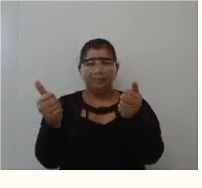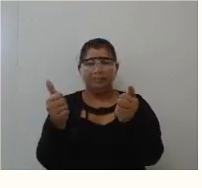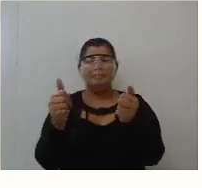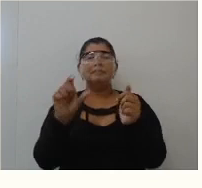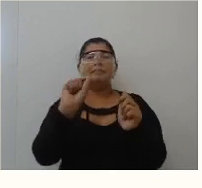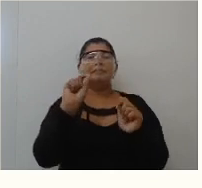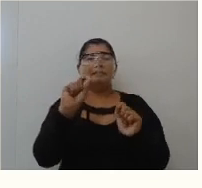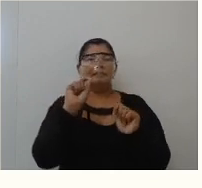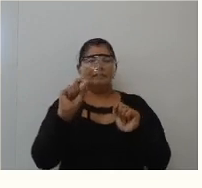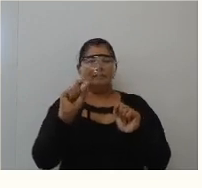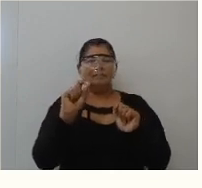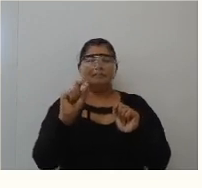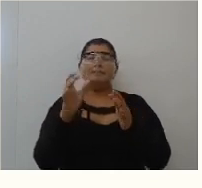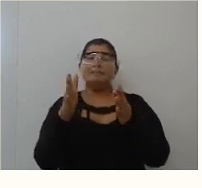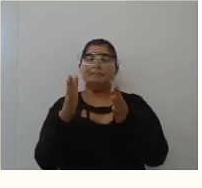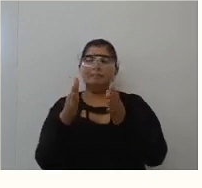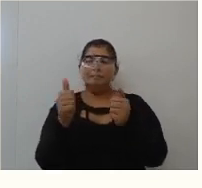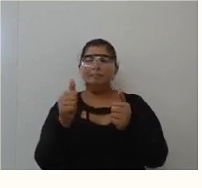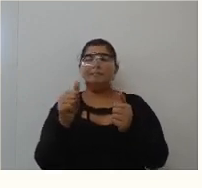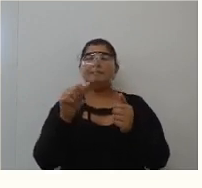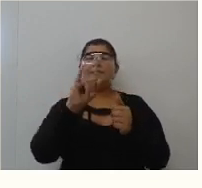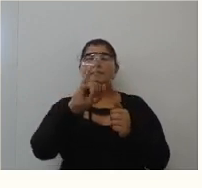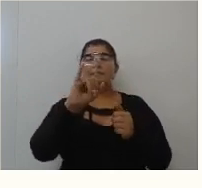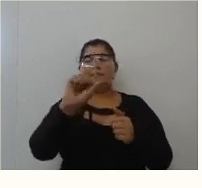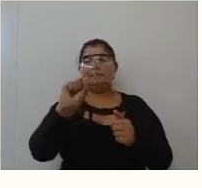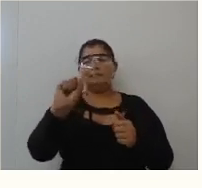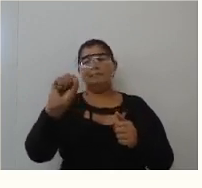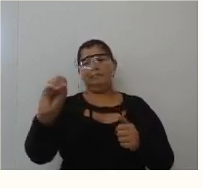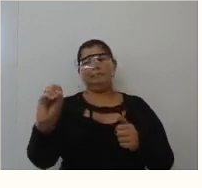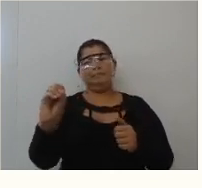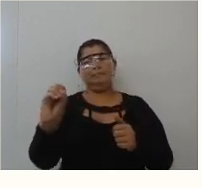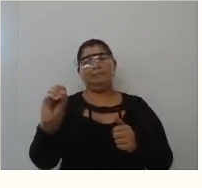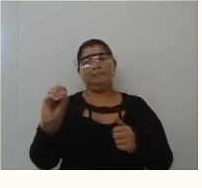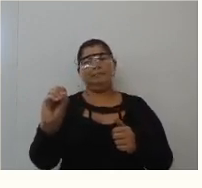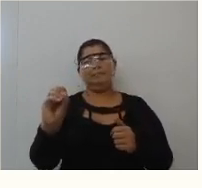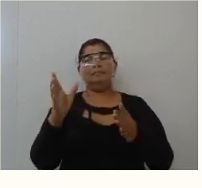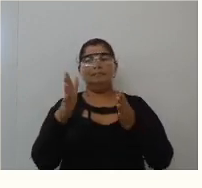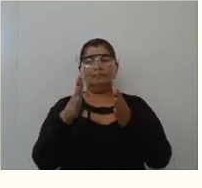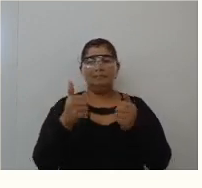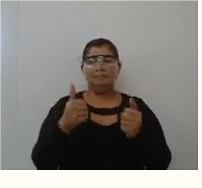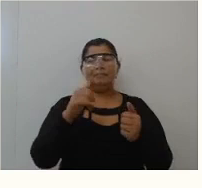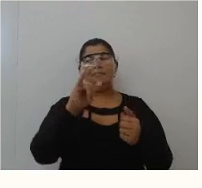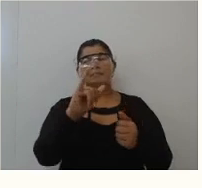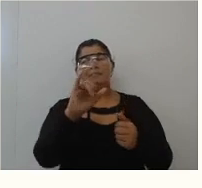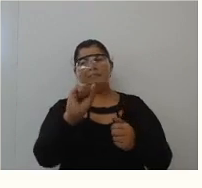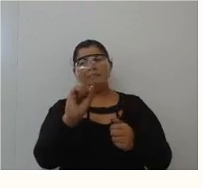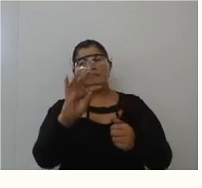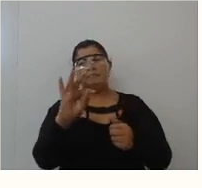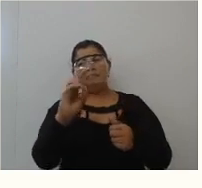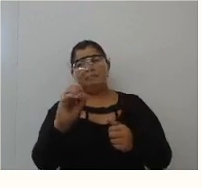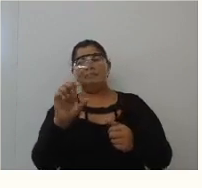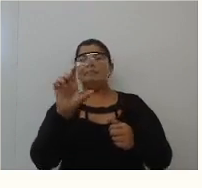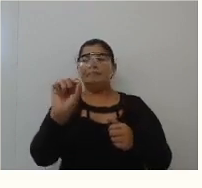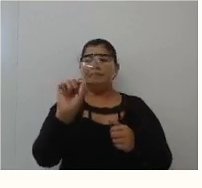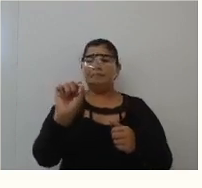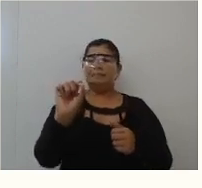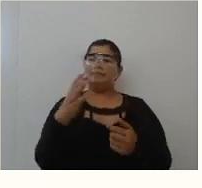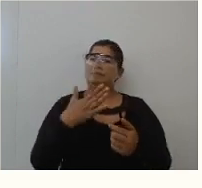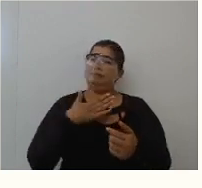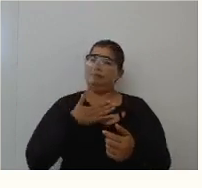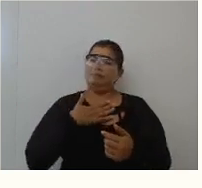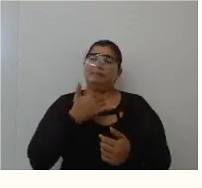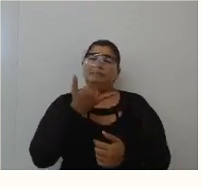o quê? Pedi isso. Pedi isto. Pedi que me